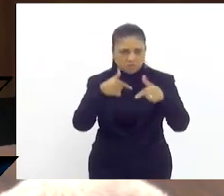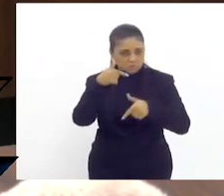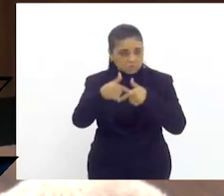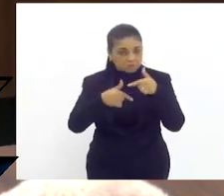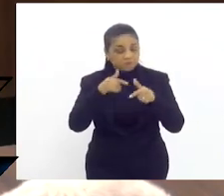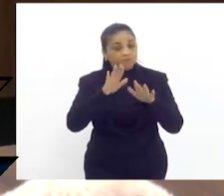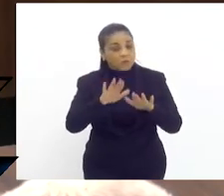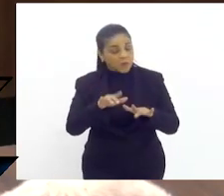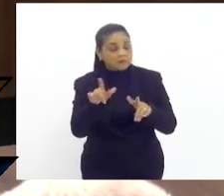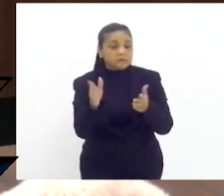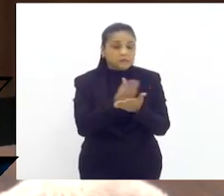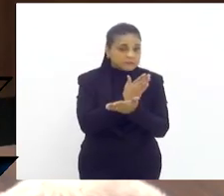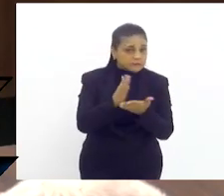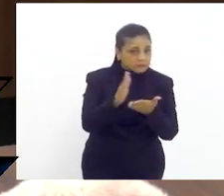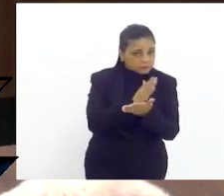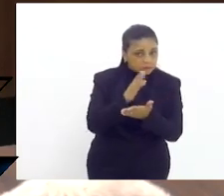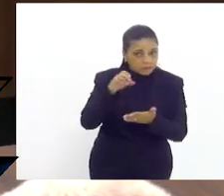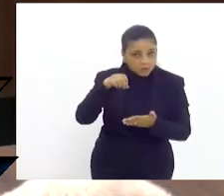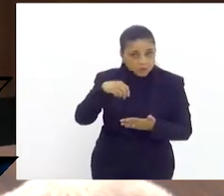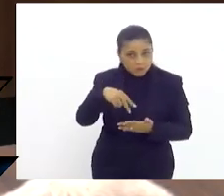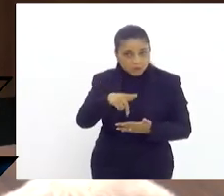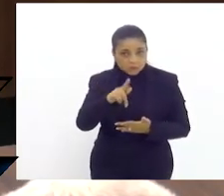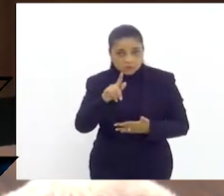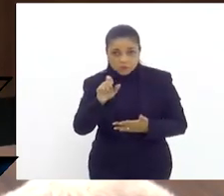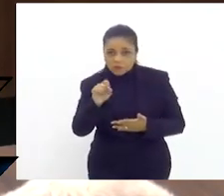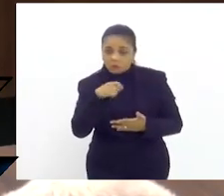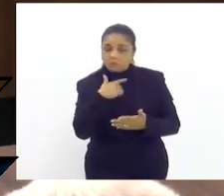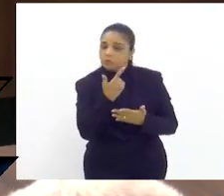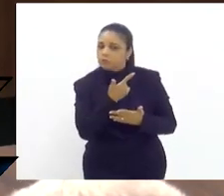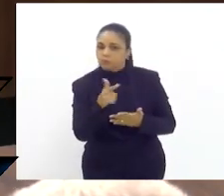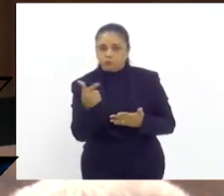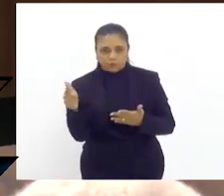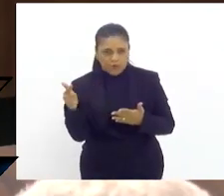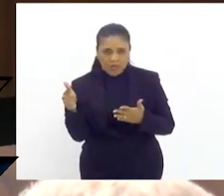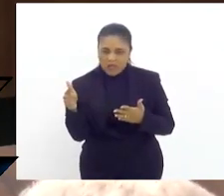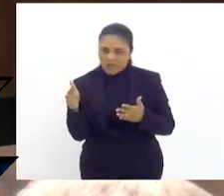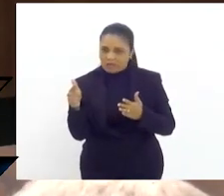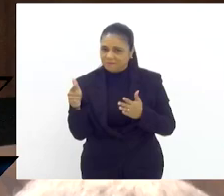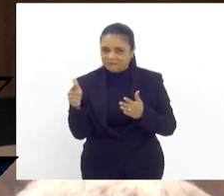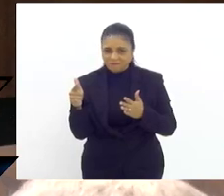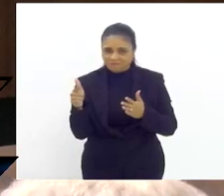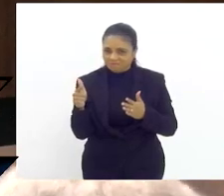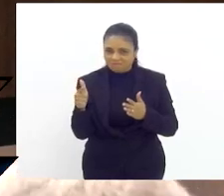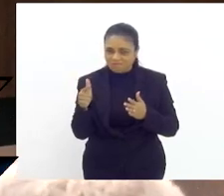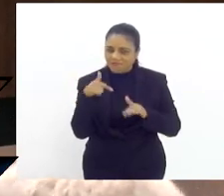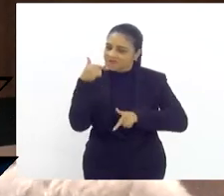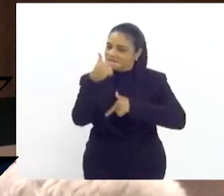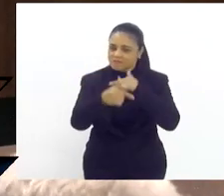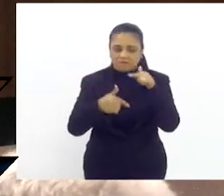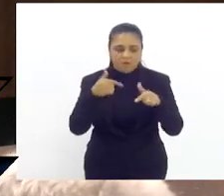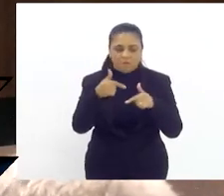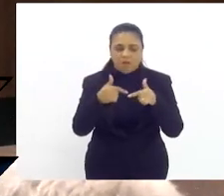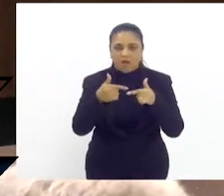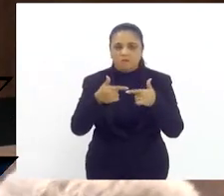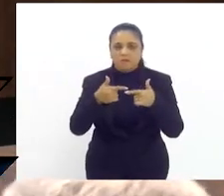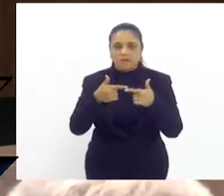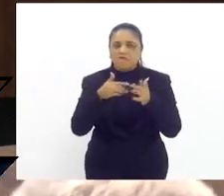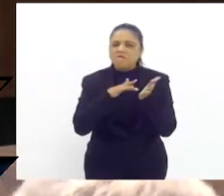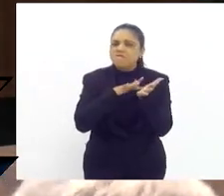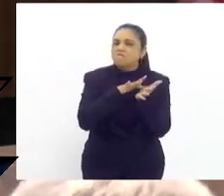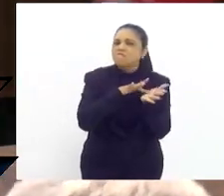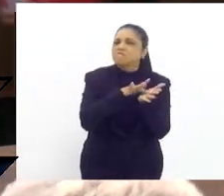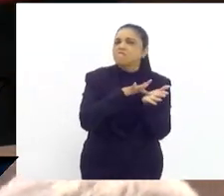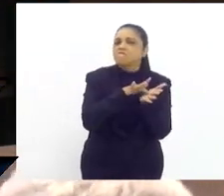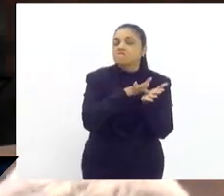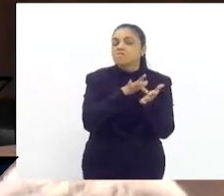tem a informação de algumas que não tem esse mesmo propósito e que existe de fachada somente para poder